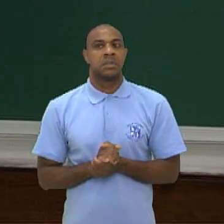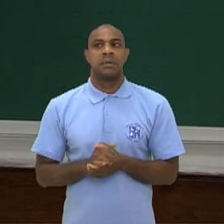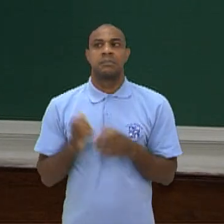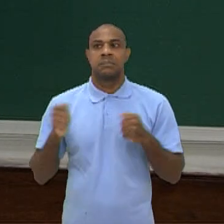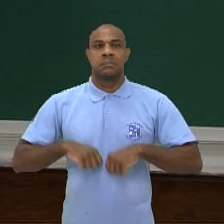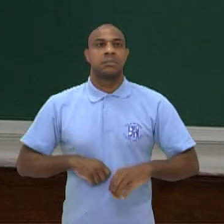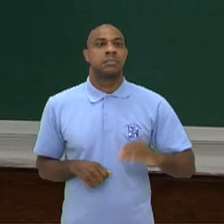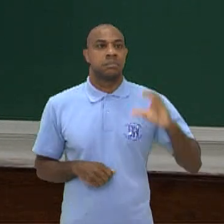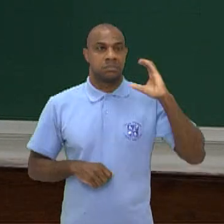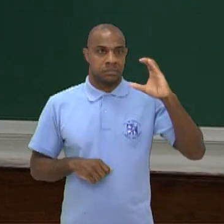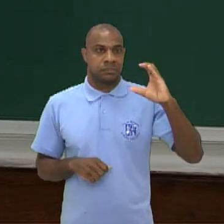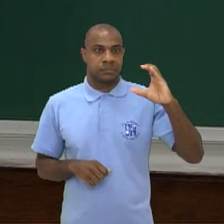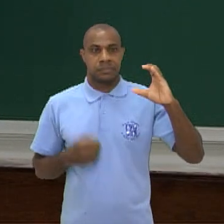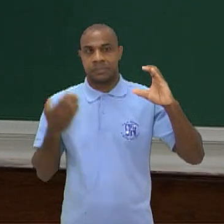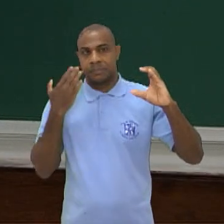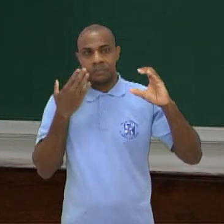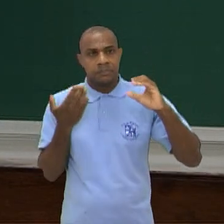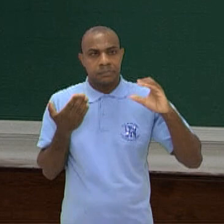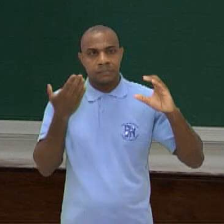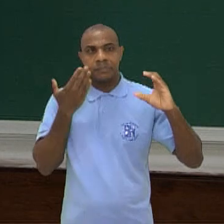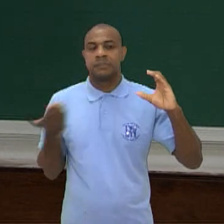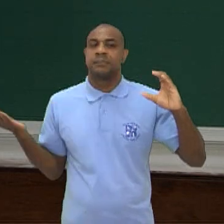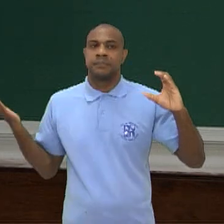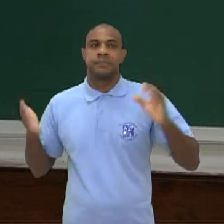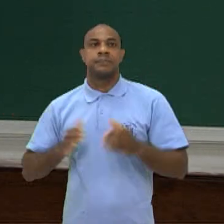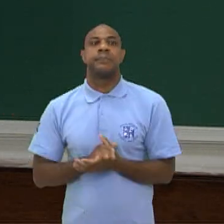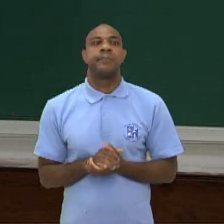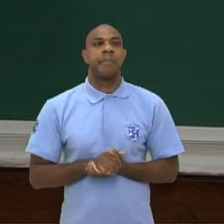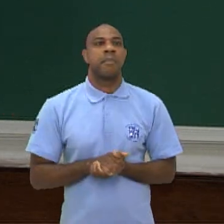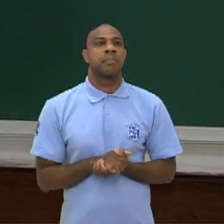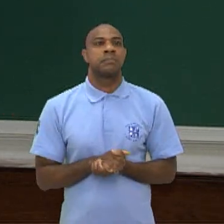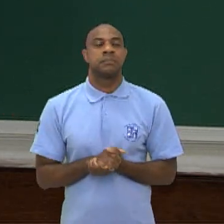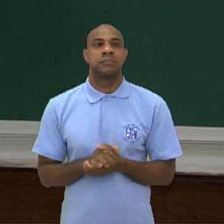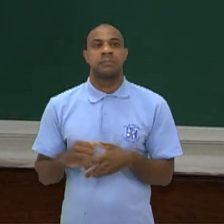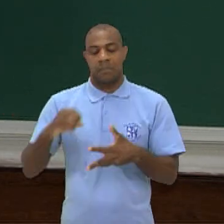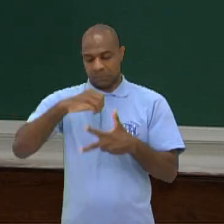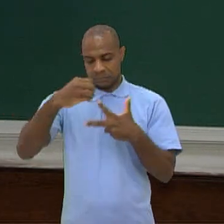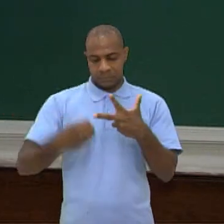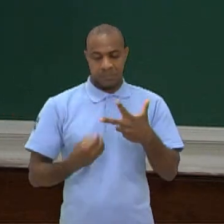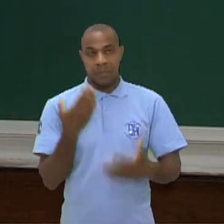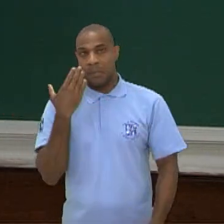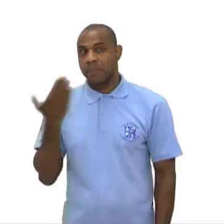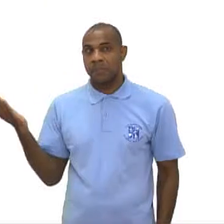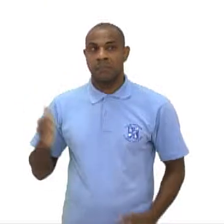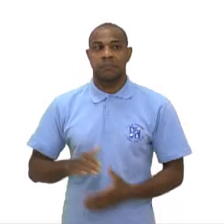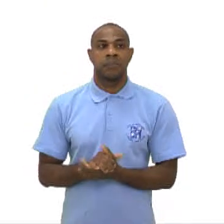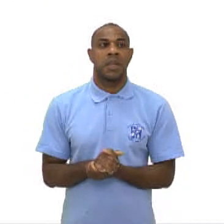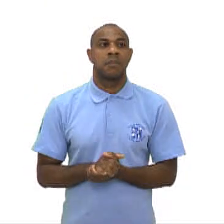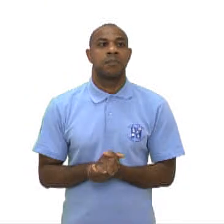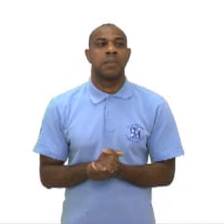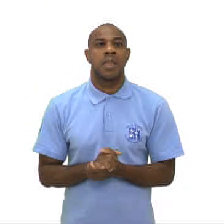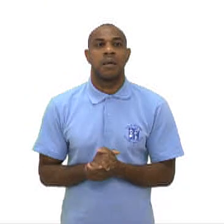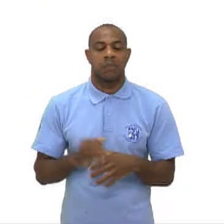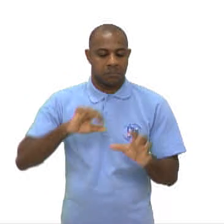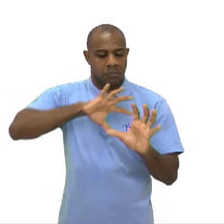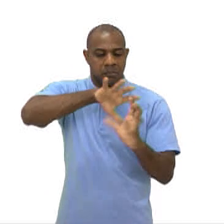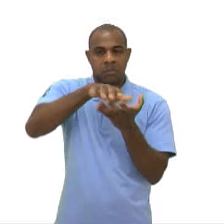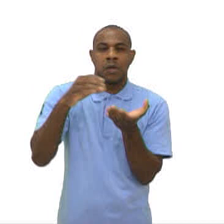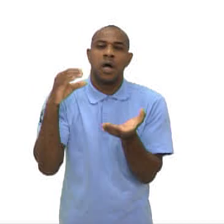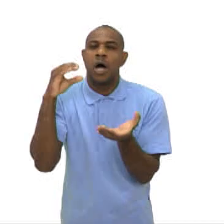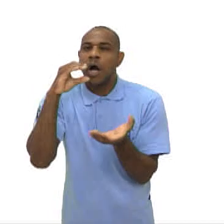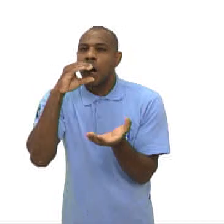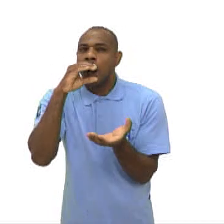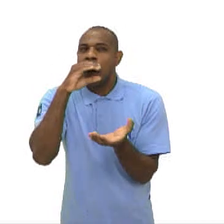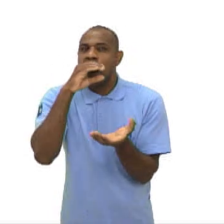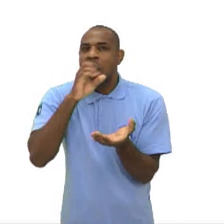produtores, ou se tivesse aqui escrito ainda, os autótrofos, ok? Mais um exercício. O aquecimento global,